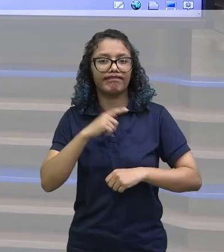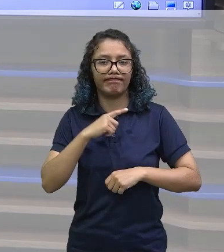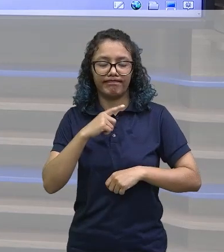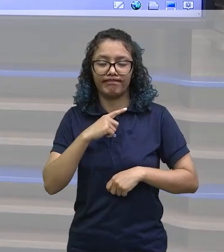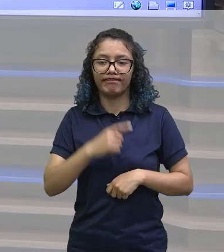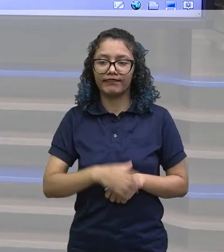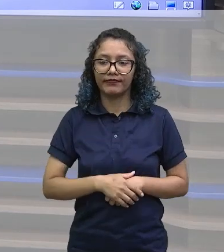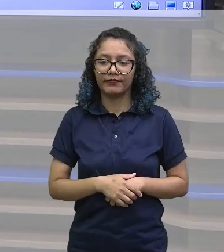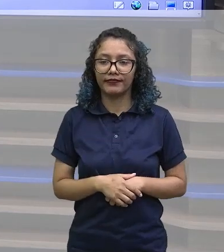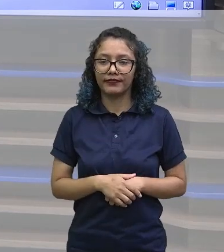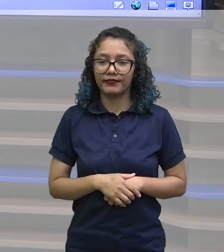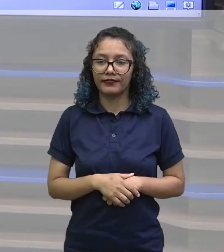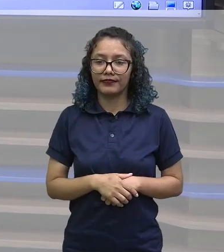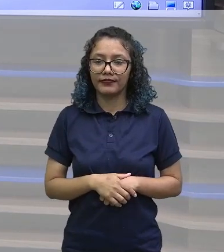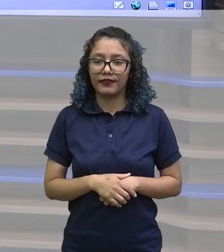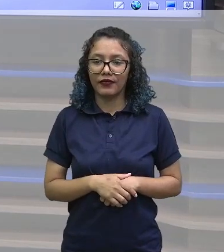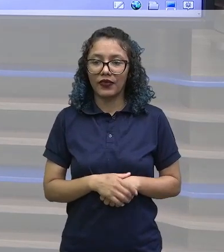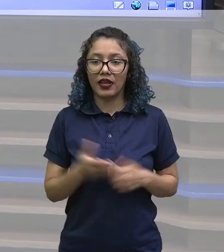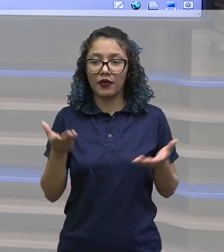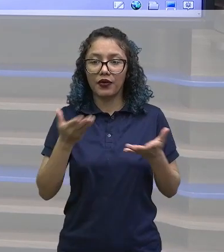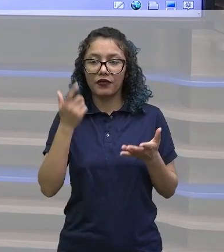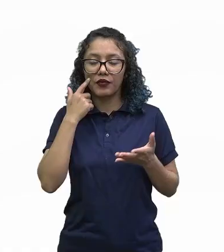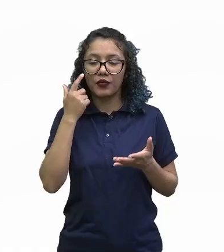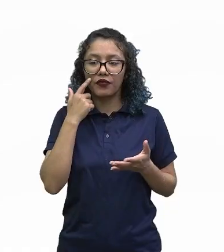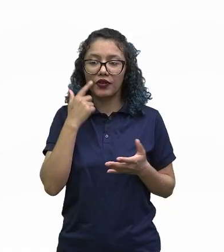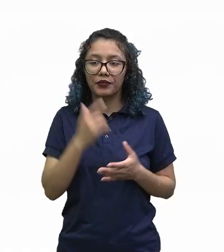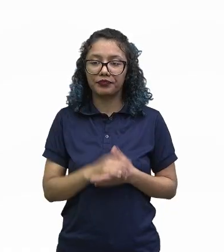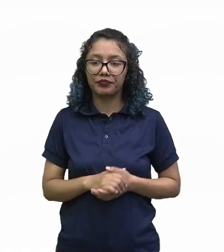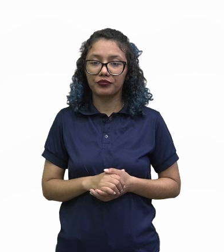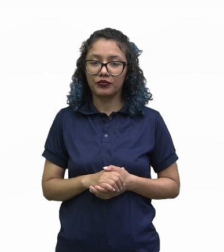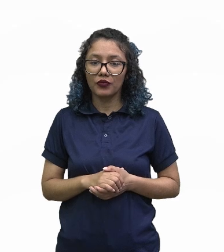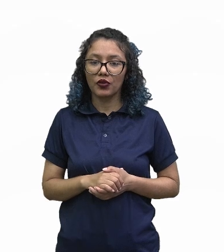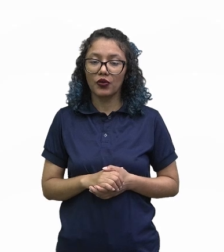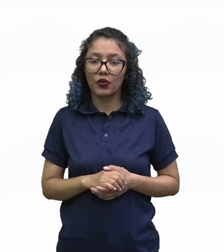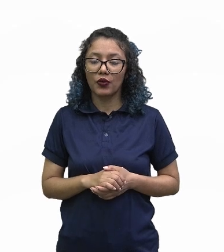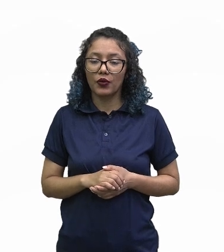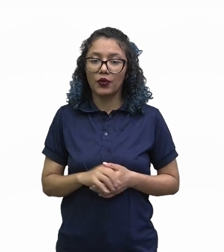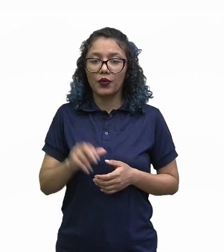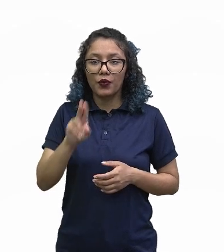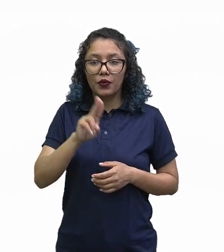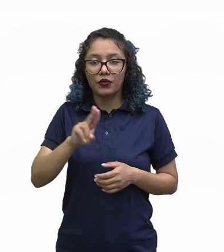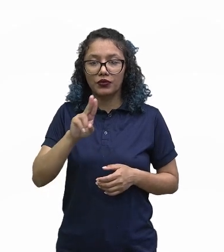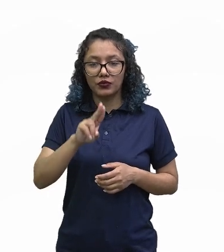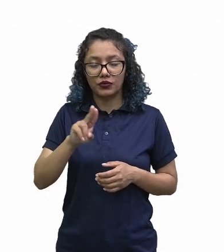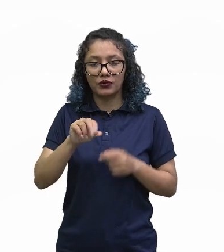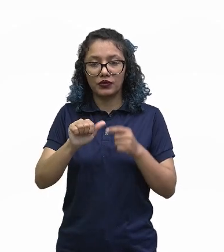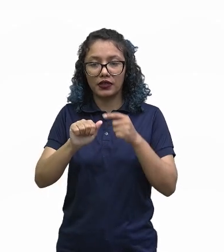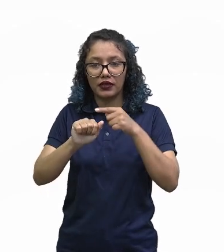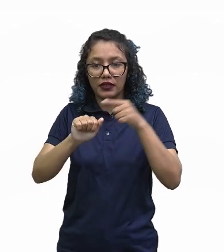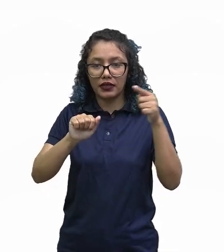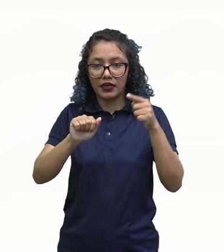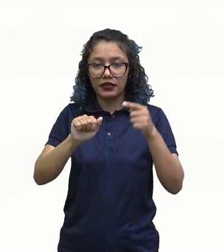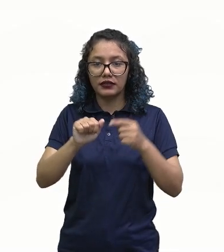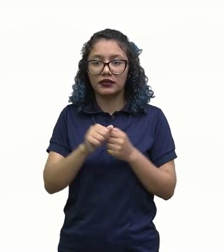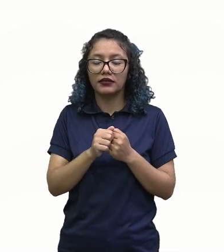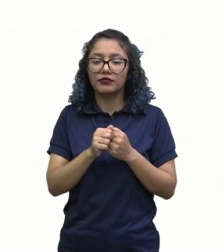tá? Então, vamos ver agora o uso da crase com o verbo vender e o verbo